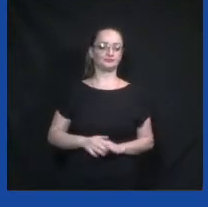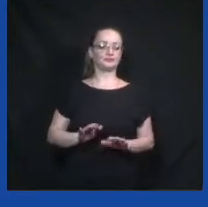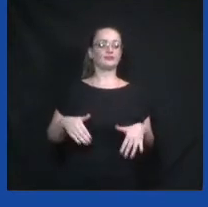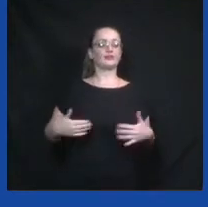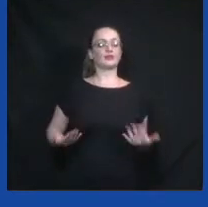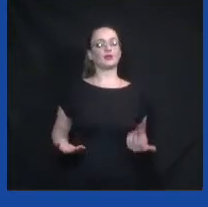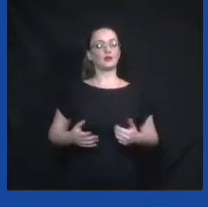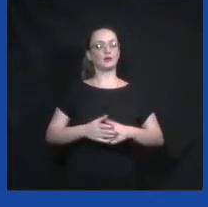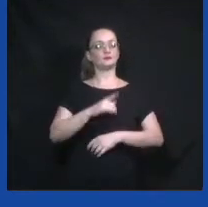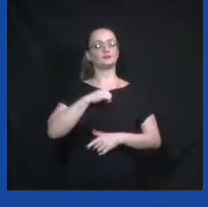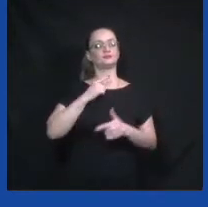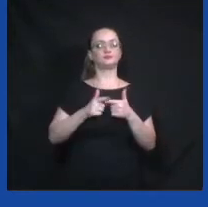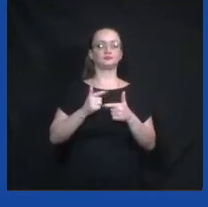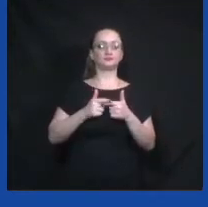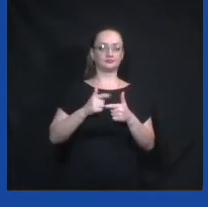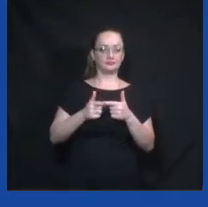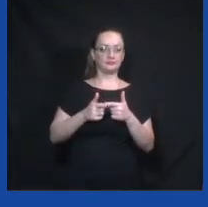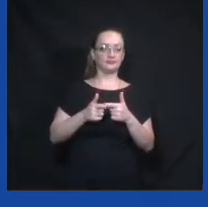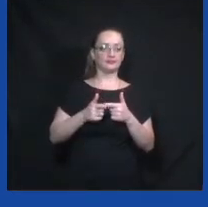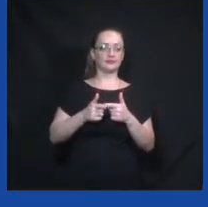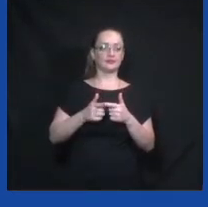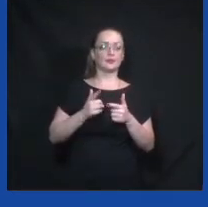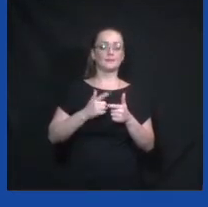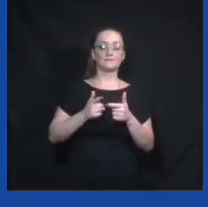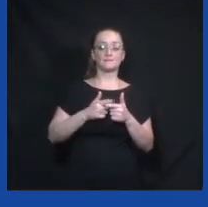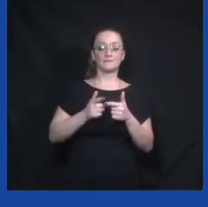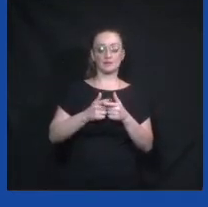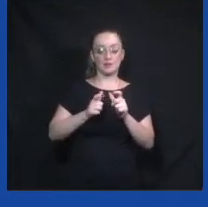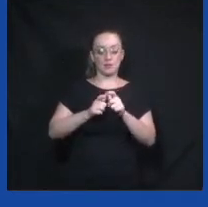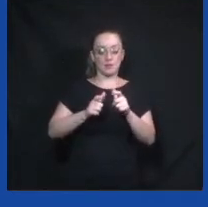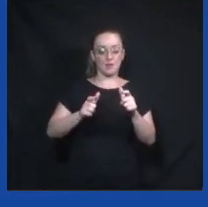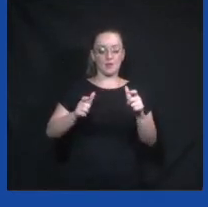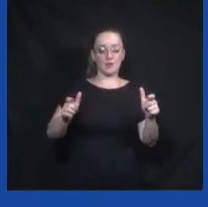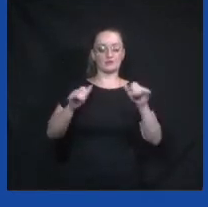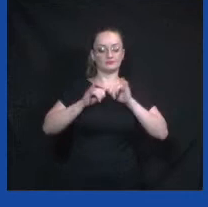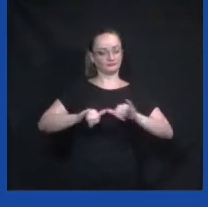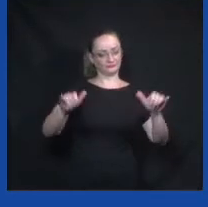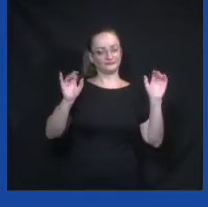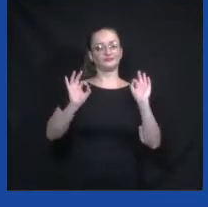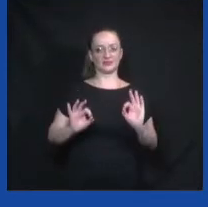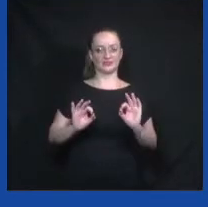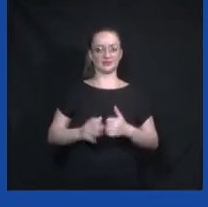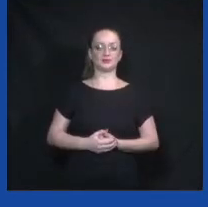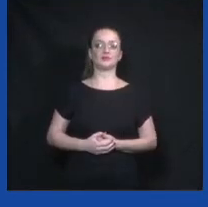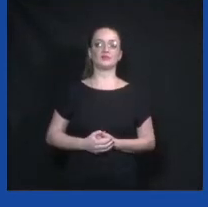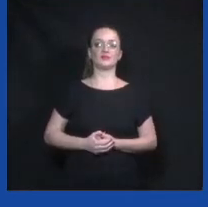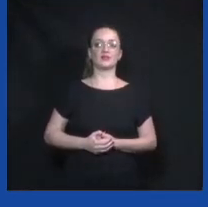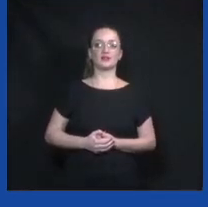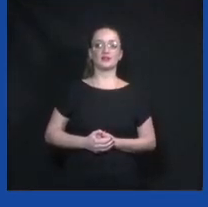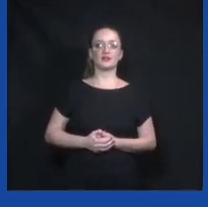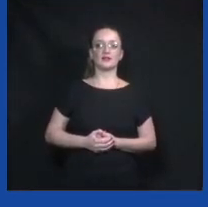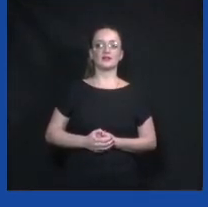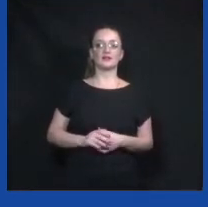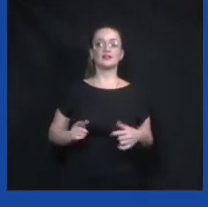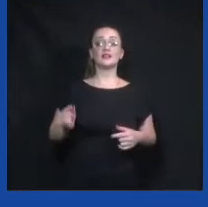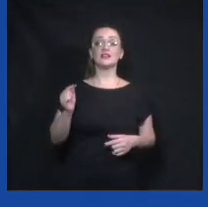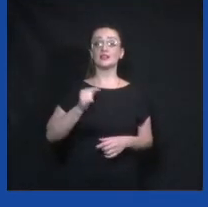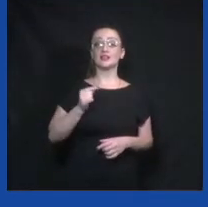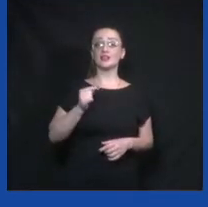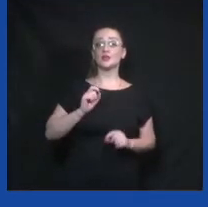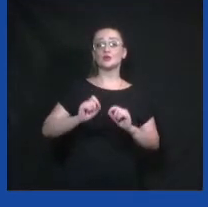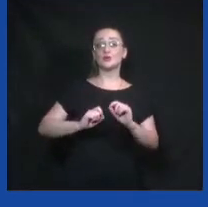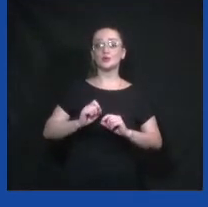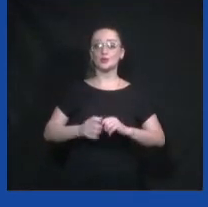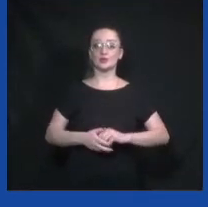tem esse problema, esse é um problema muito amplamente disseminado. Eu acho que isso se deve muito,